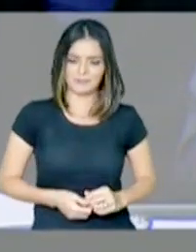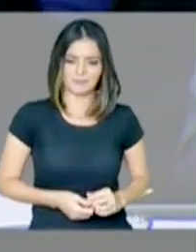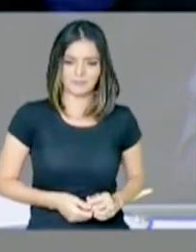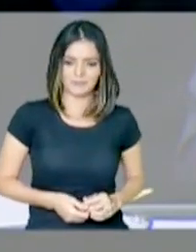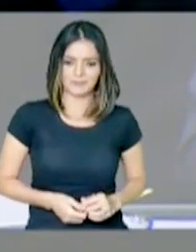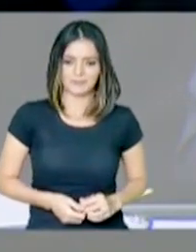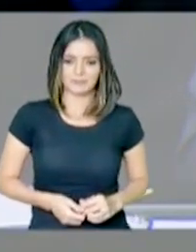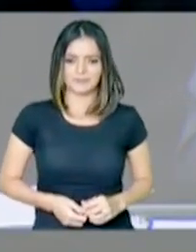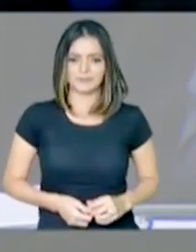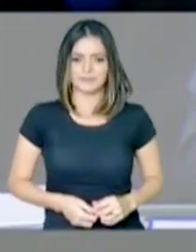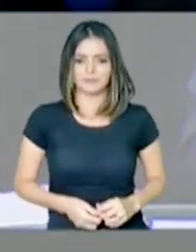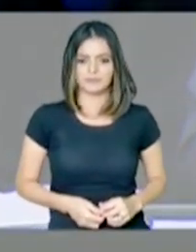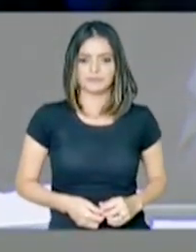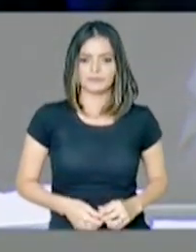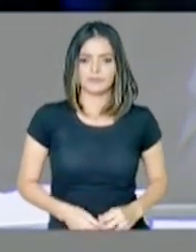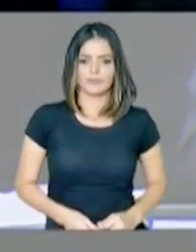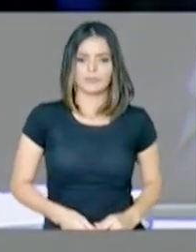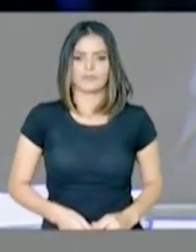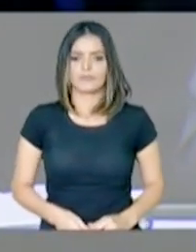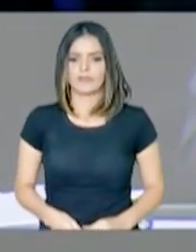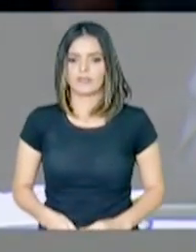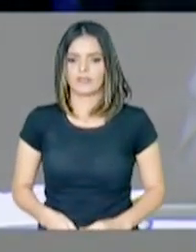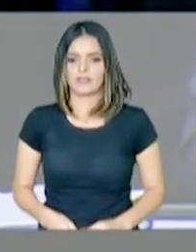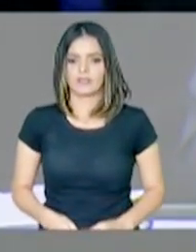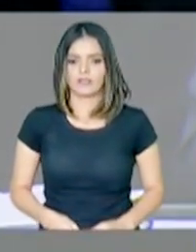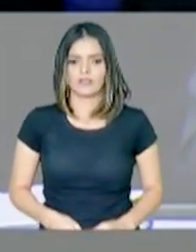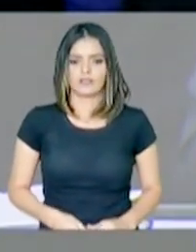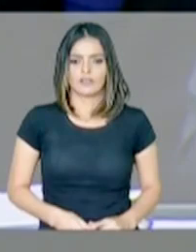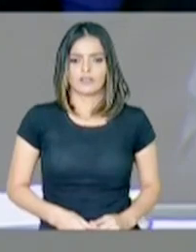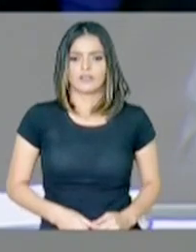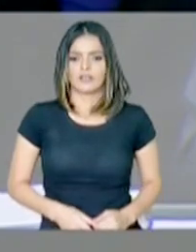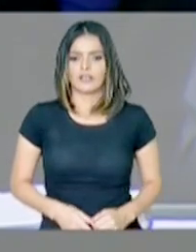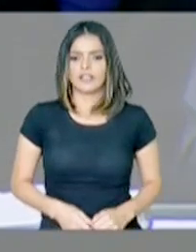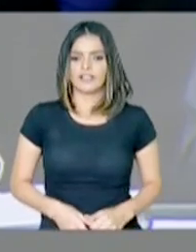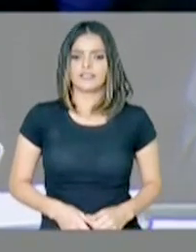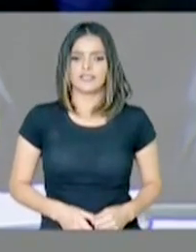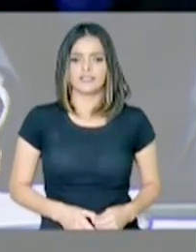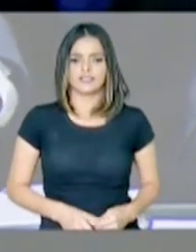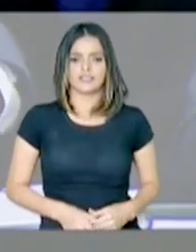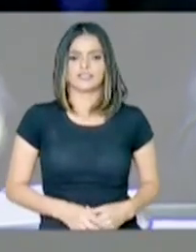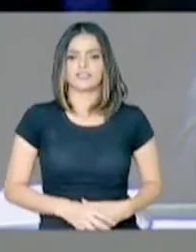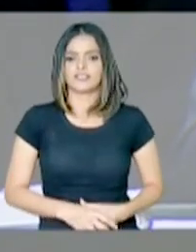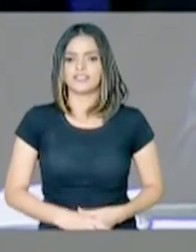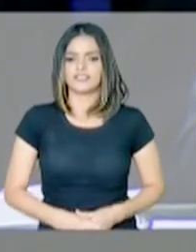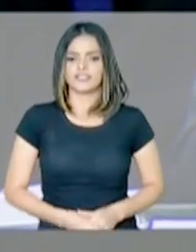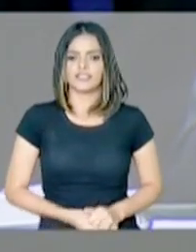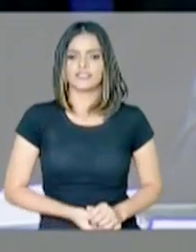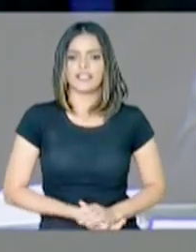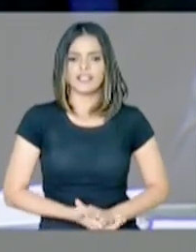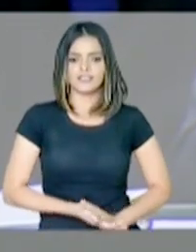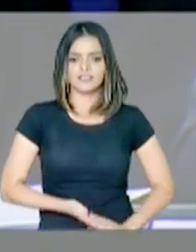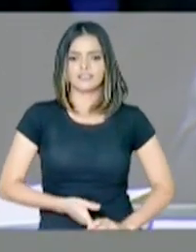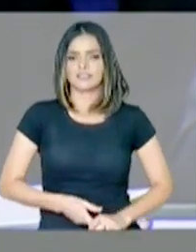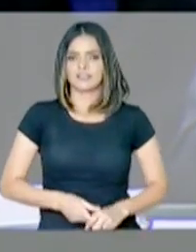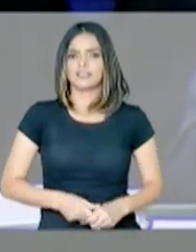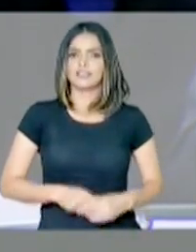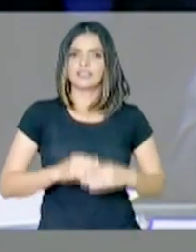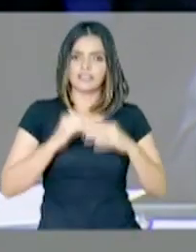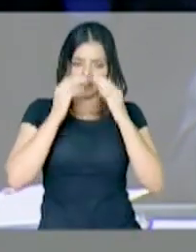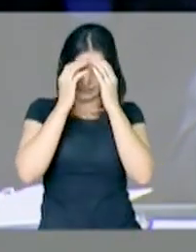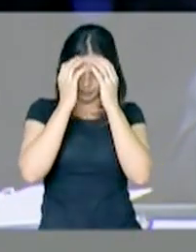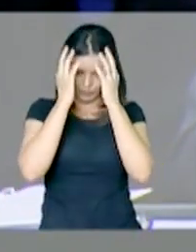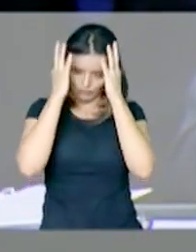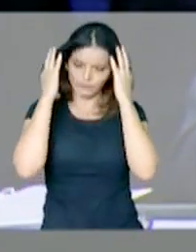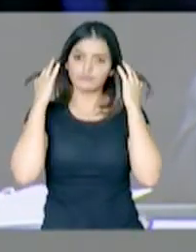25 anos para os homens e 30 anos... de 25 anos para as mulheres e 30 anos para os homens.